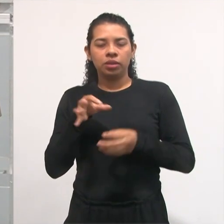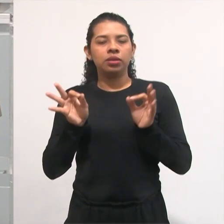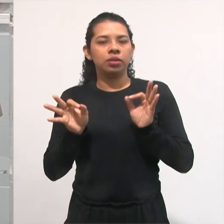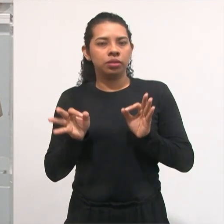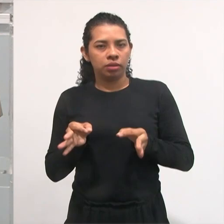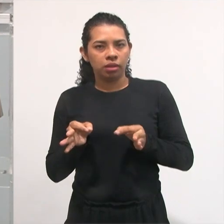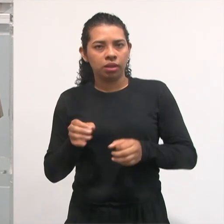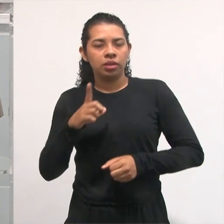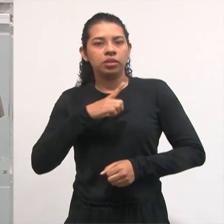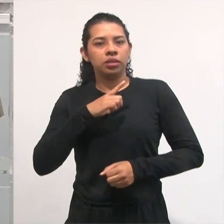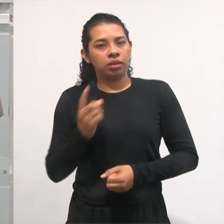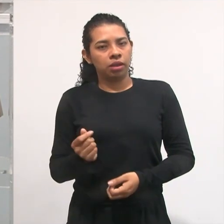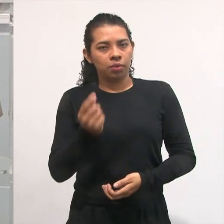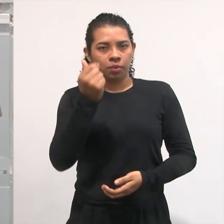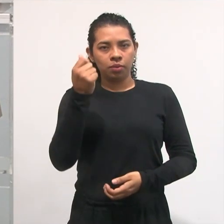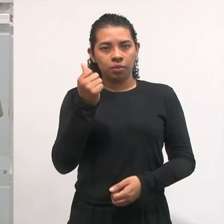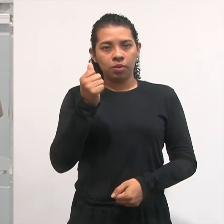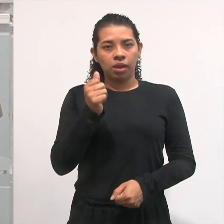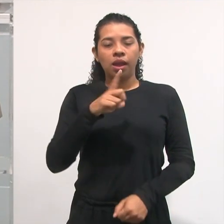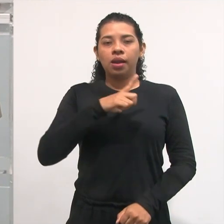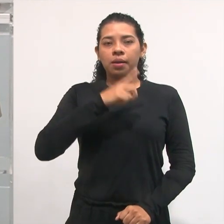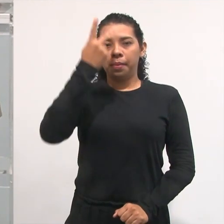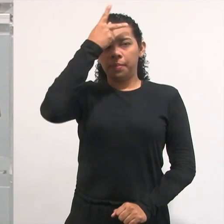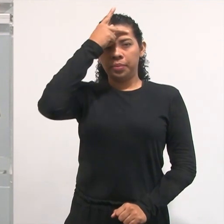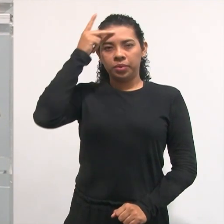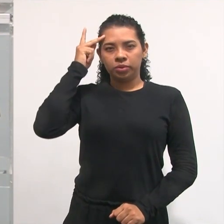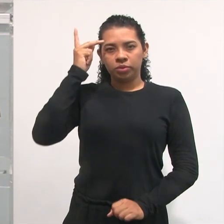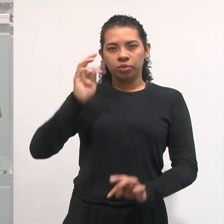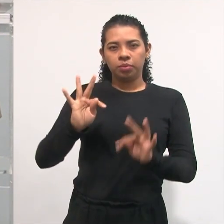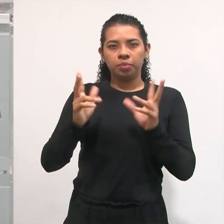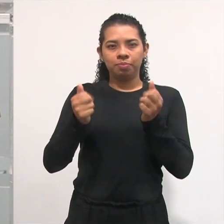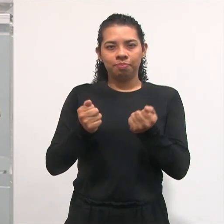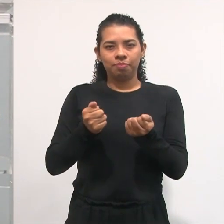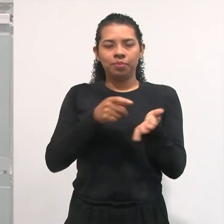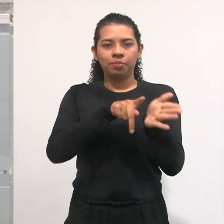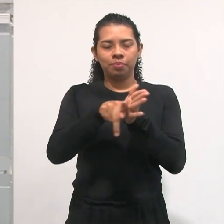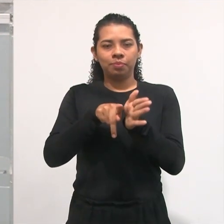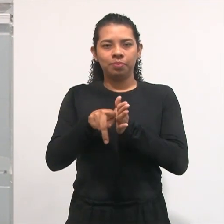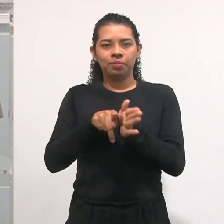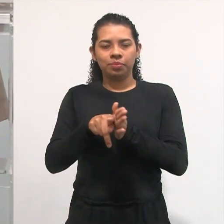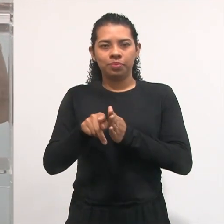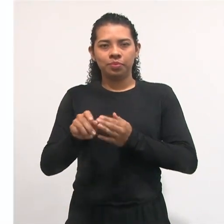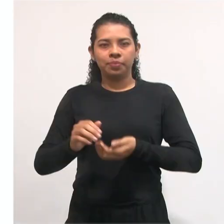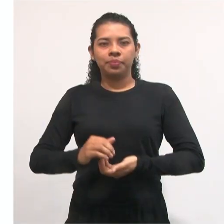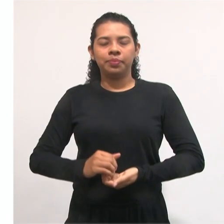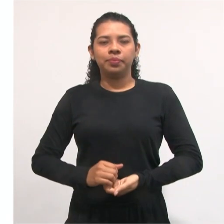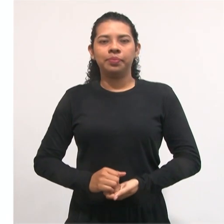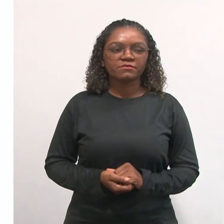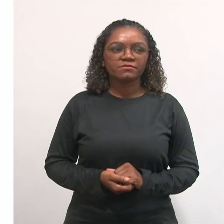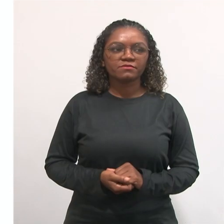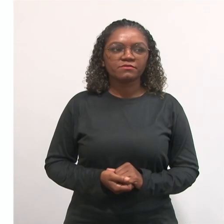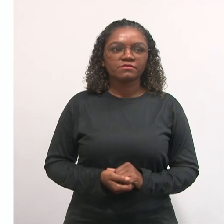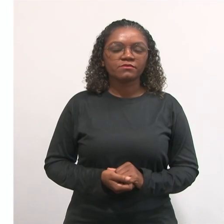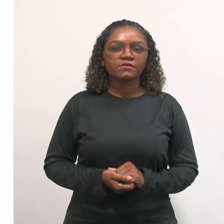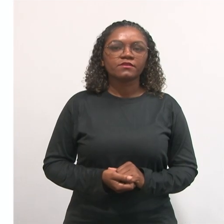aquele seu estudo, se vale a pena ou não, e se tem recurso para isso, e se tem pessoal para isso, beleza? Por que é importante